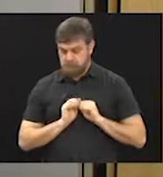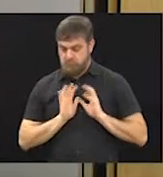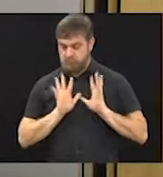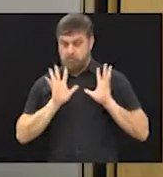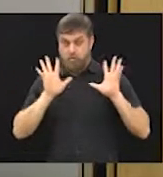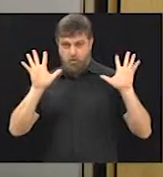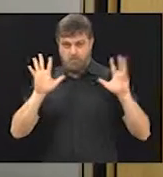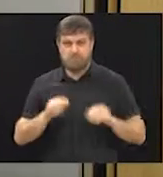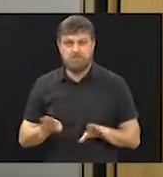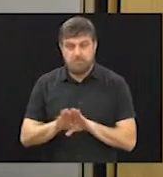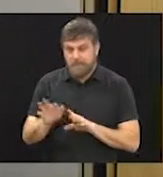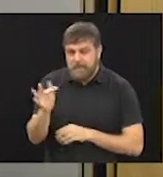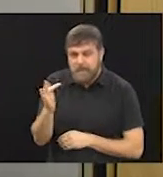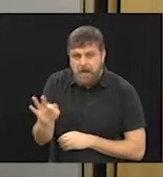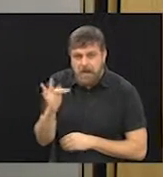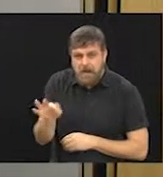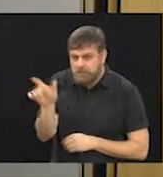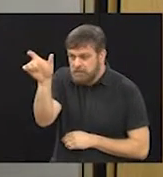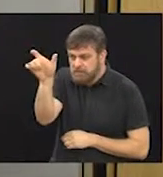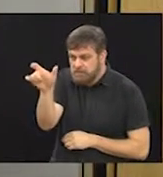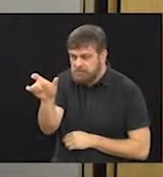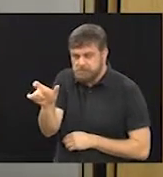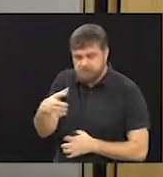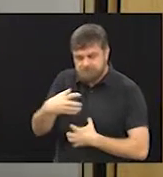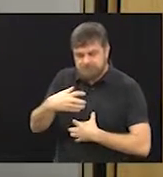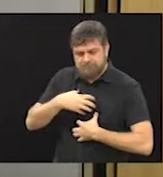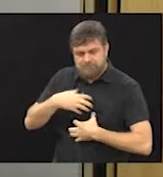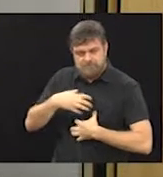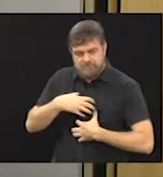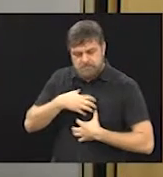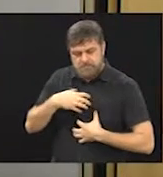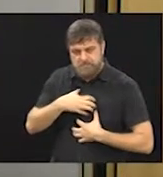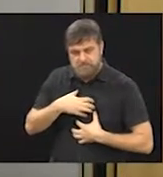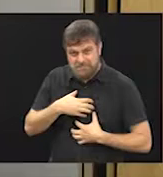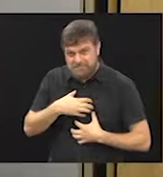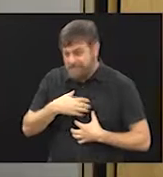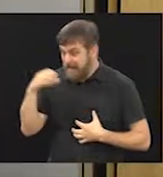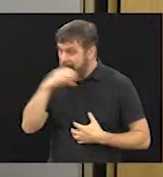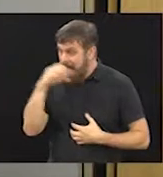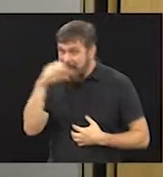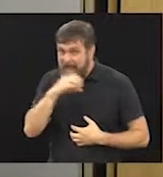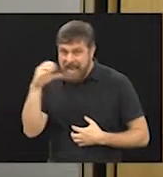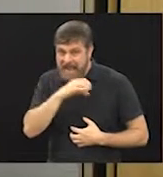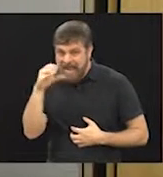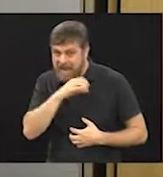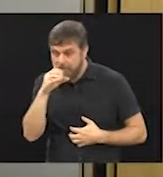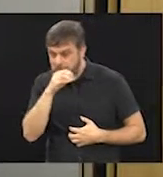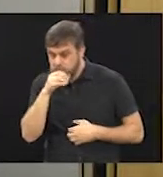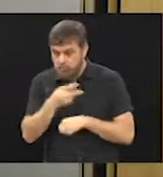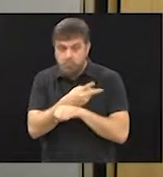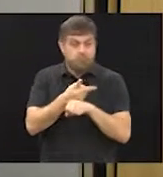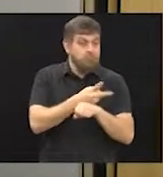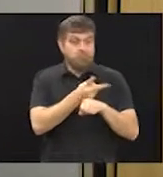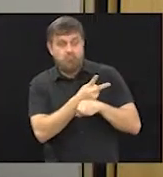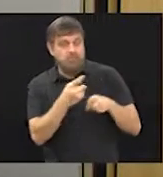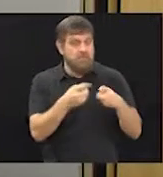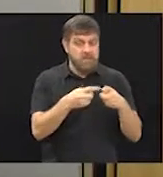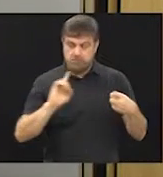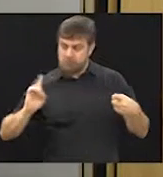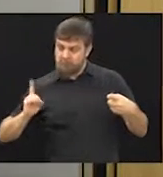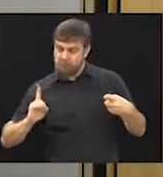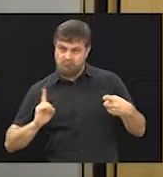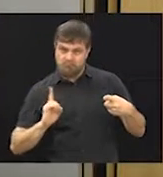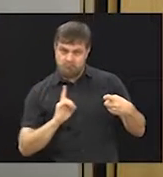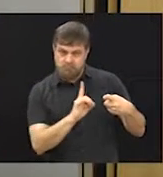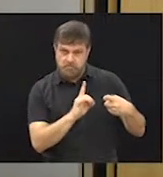dor, o paciente começa a sentir esses sintomas, o quanto mais rápido ele procurar um socorro médico,